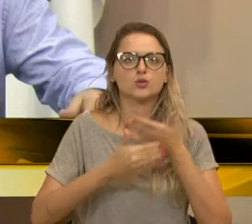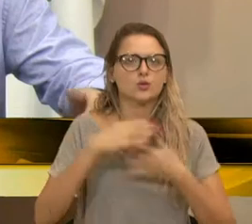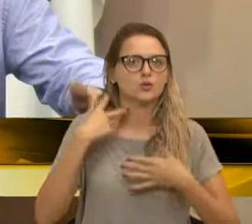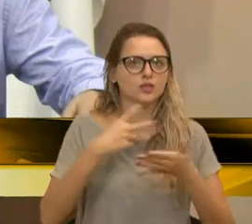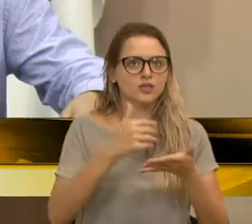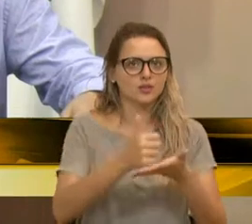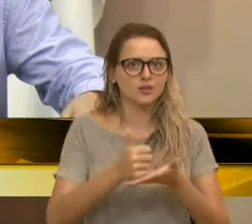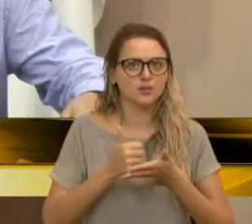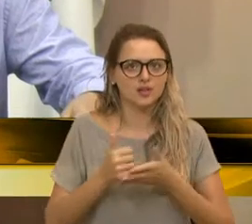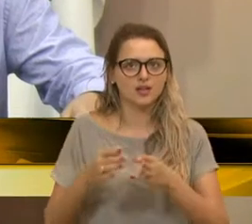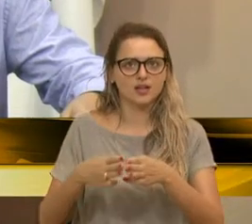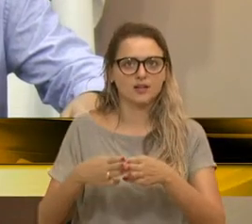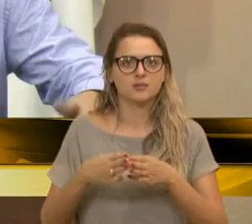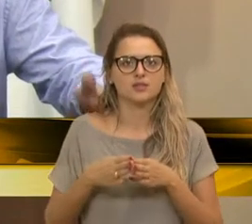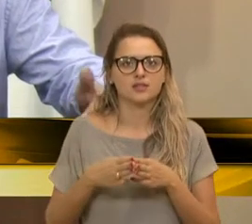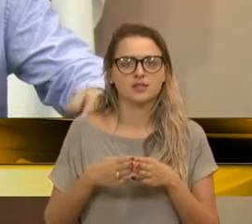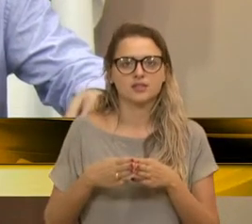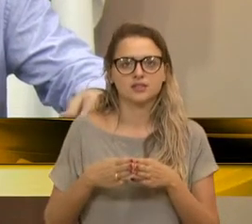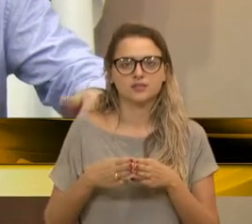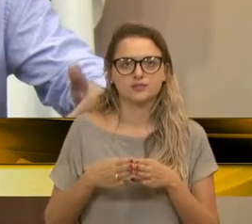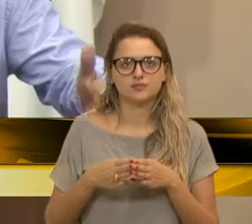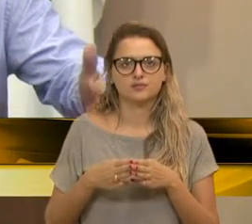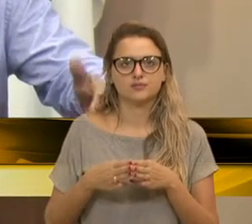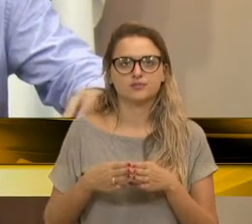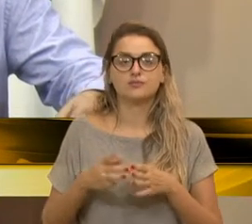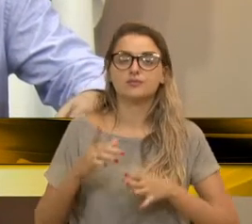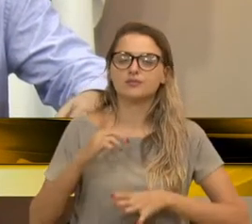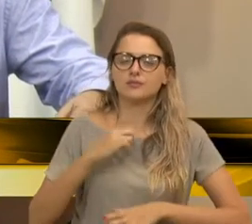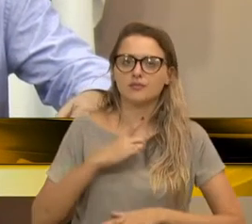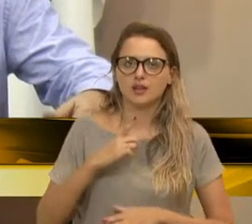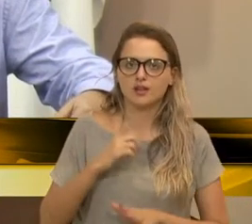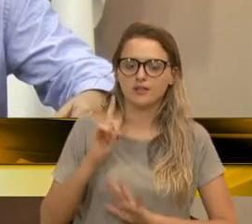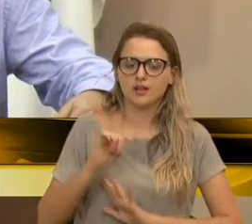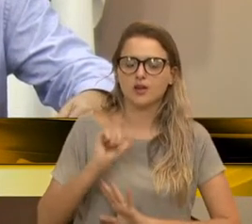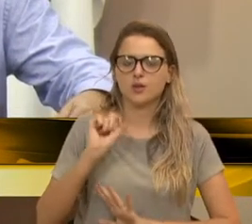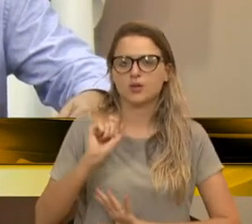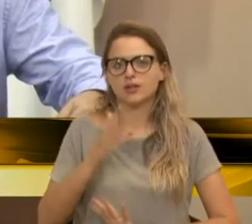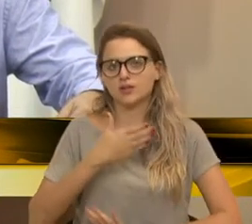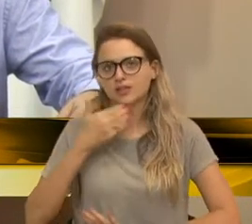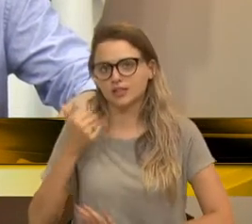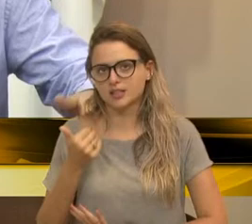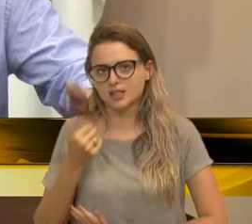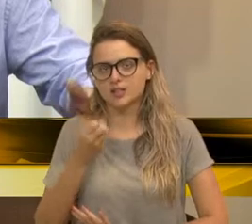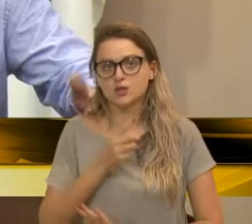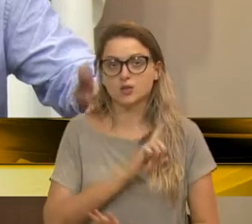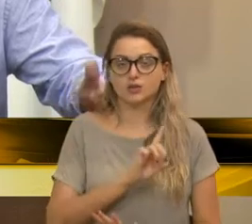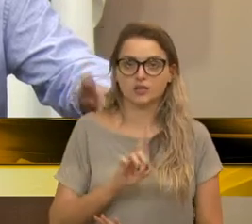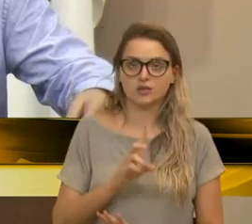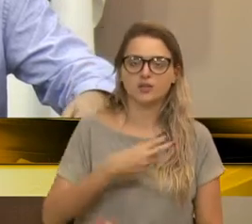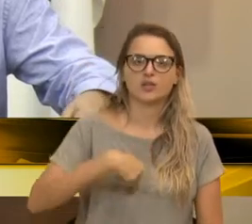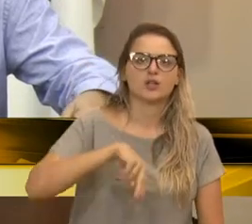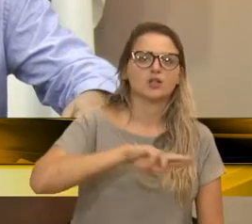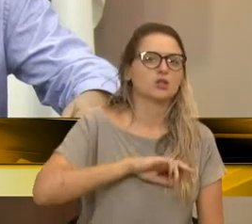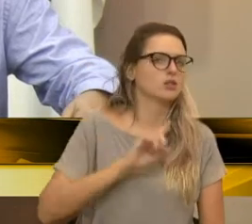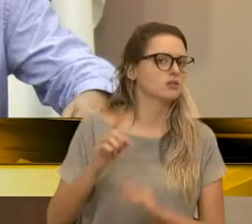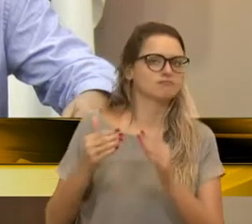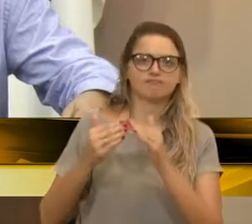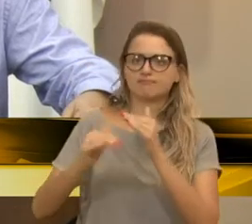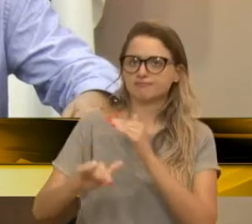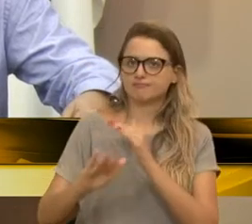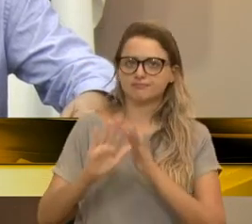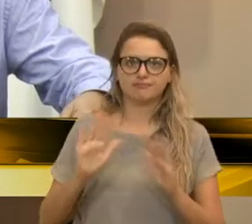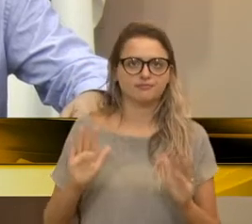apoiar esta moção, que muitos se perguntam, será que valerá a pena? Mas, enfim, nós não compactuamos com